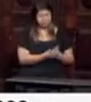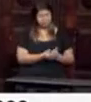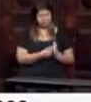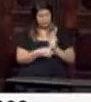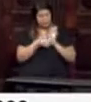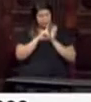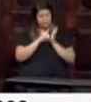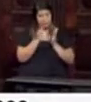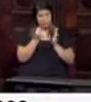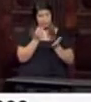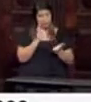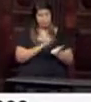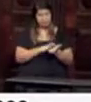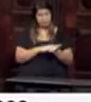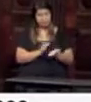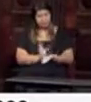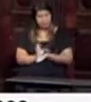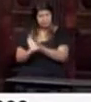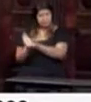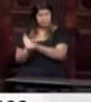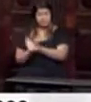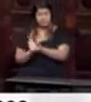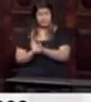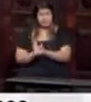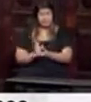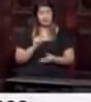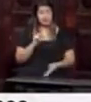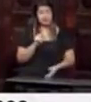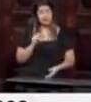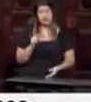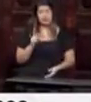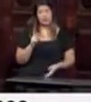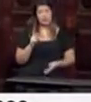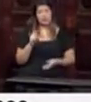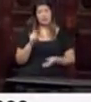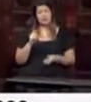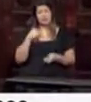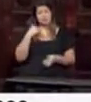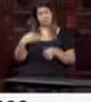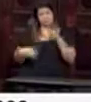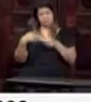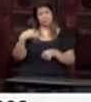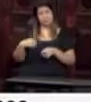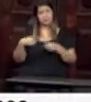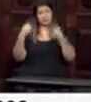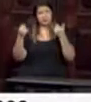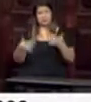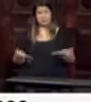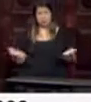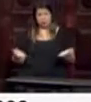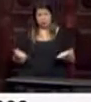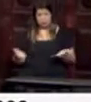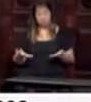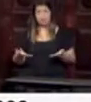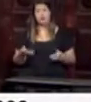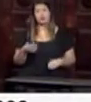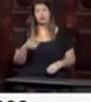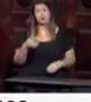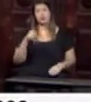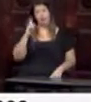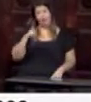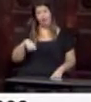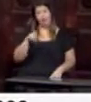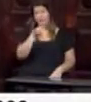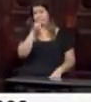na mão desse governo com uma potencial insegurança jurídica que nós vivemos hoje? Essa é uma